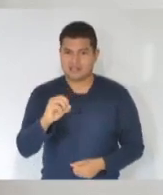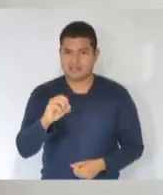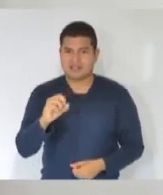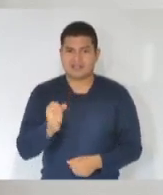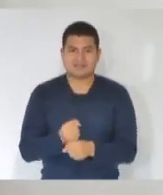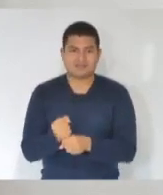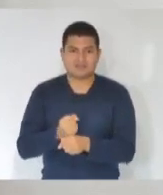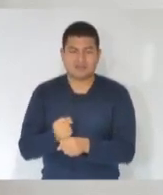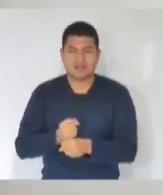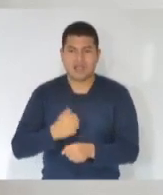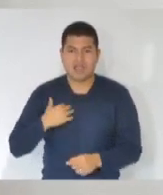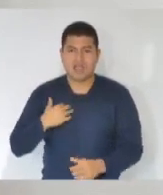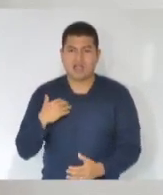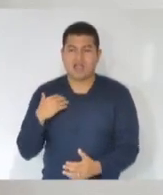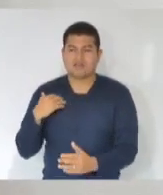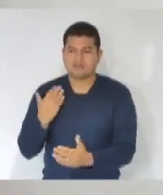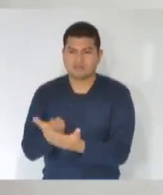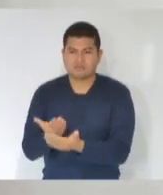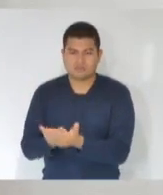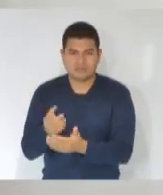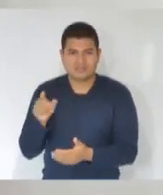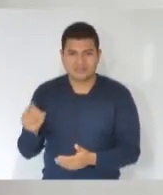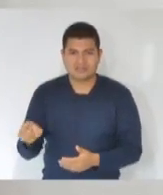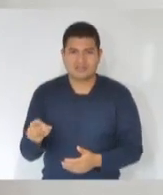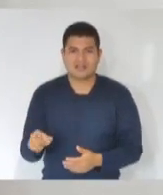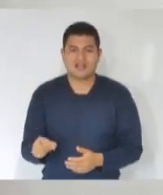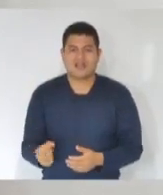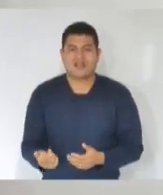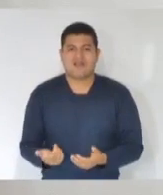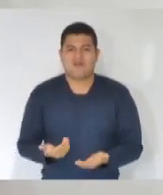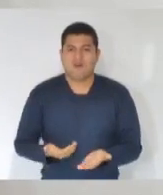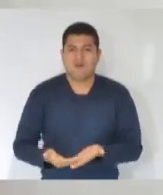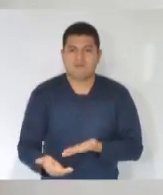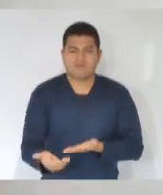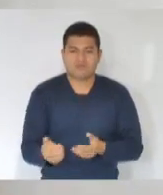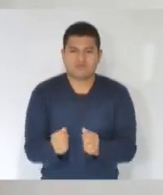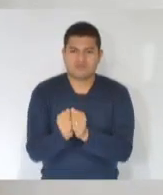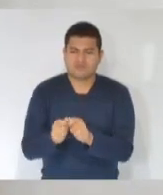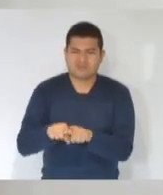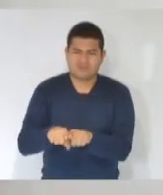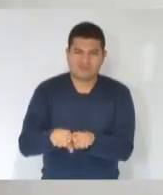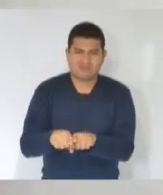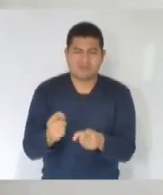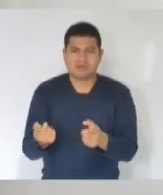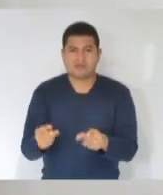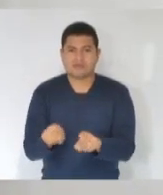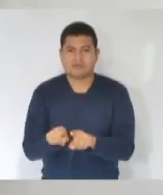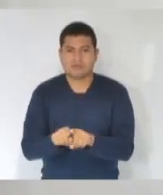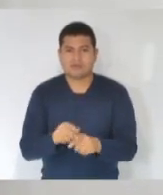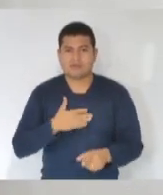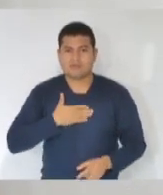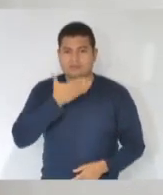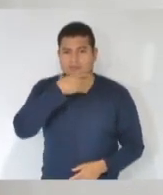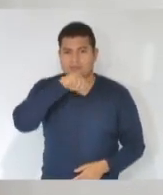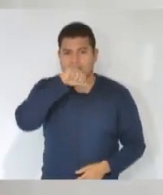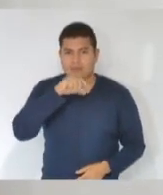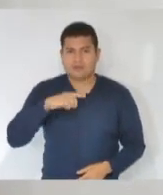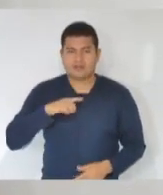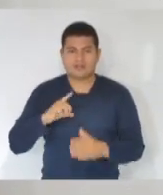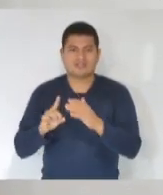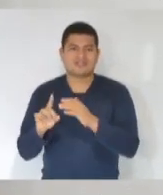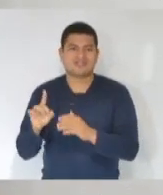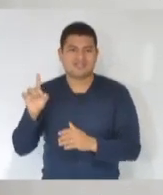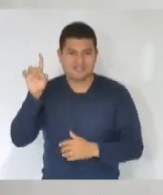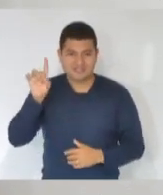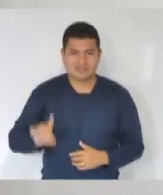do pré ao terceiro ano, eu, meus irmãos, meu pai teve a oportunidade de ser diretor do educandário. Deixo